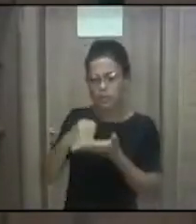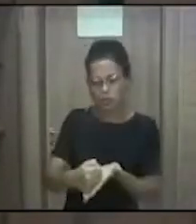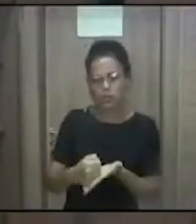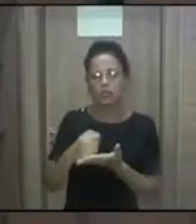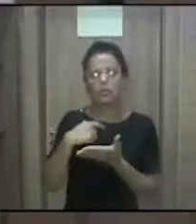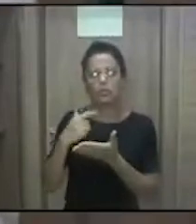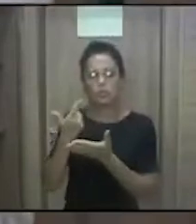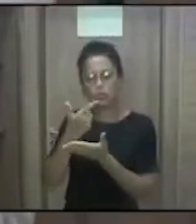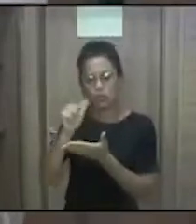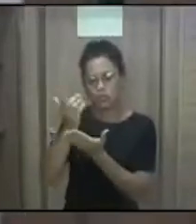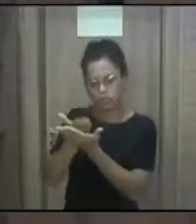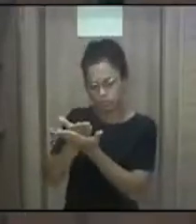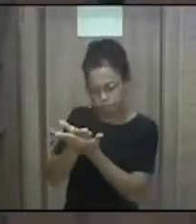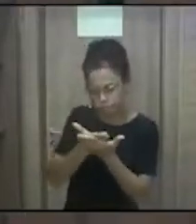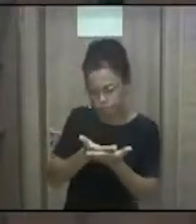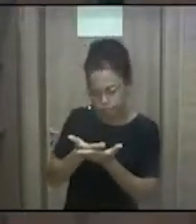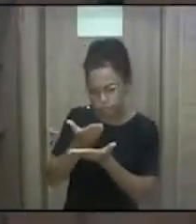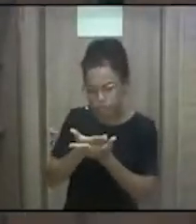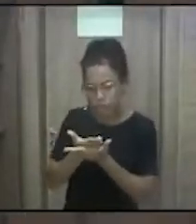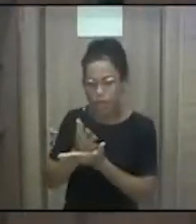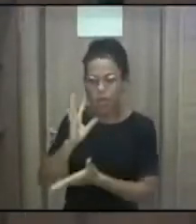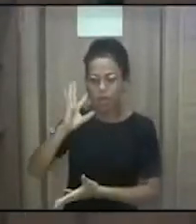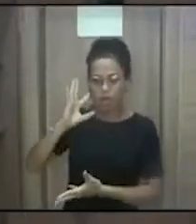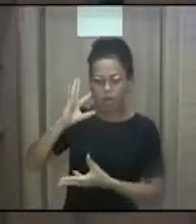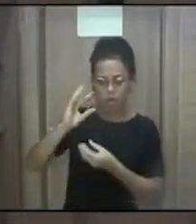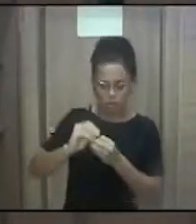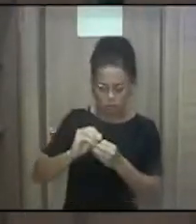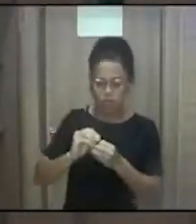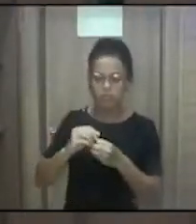dos estatísticos, para a gente incorporar a análise